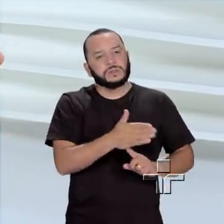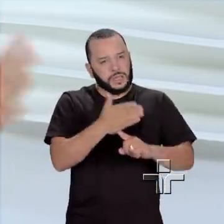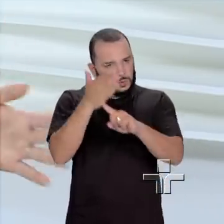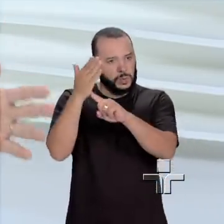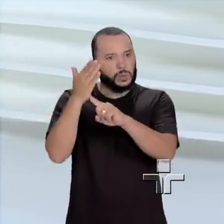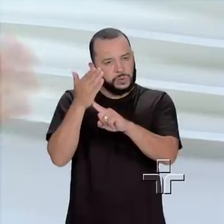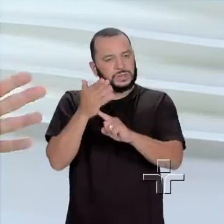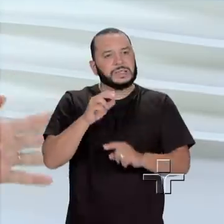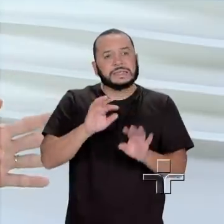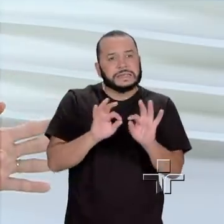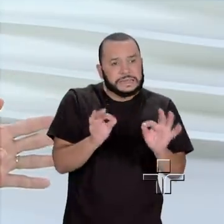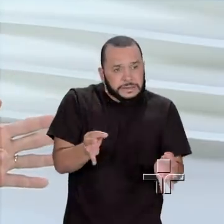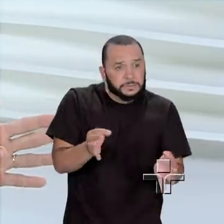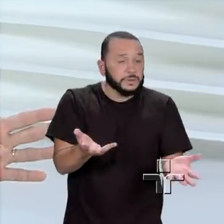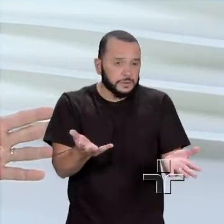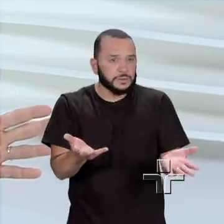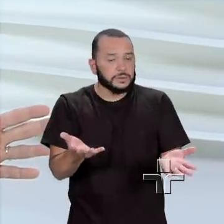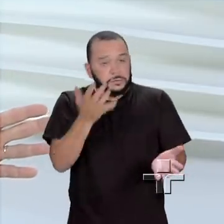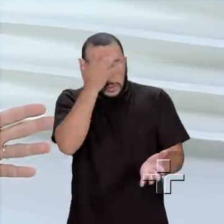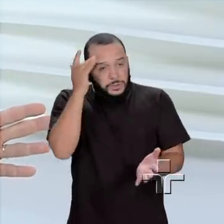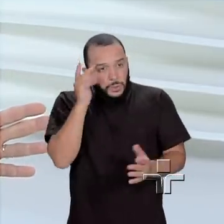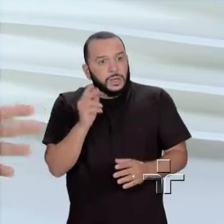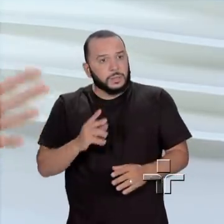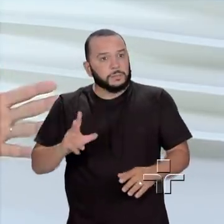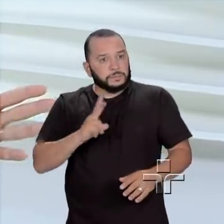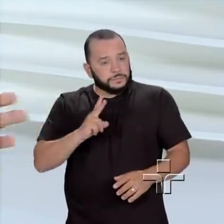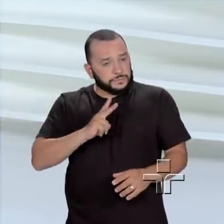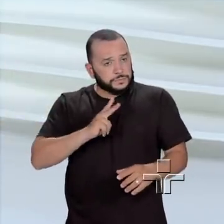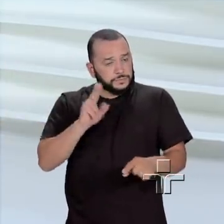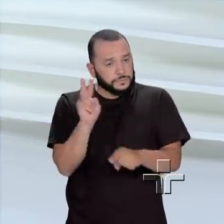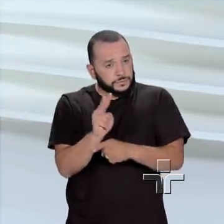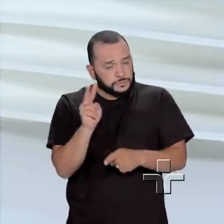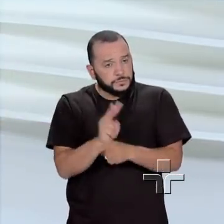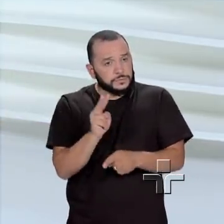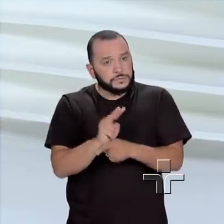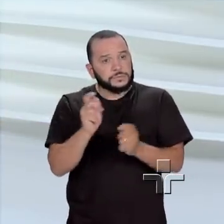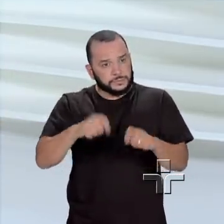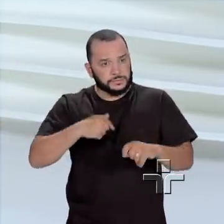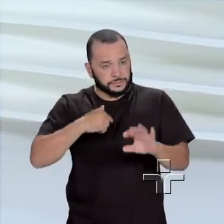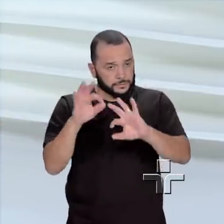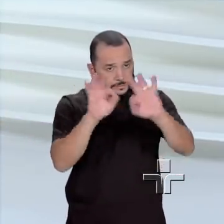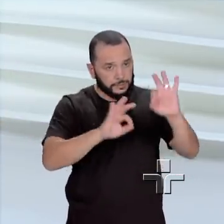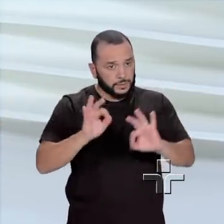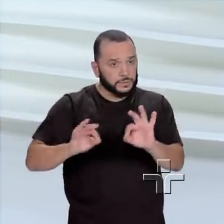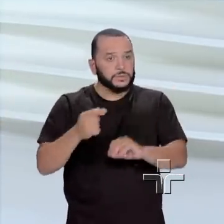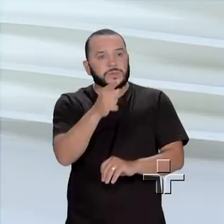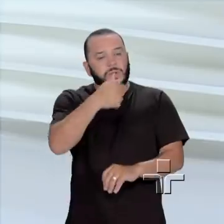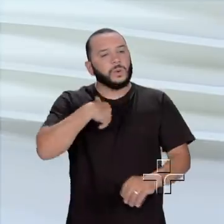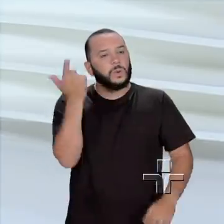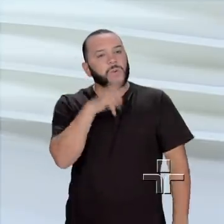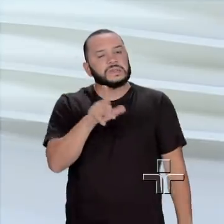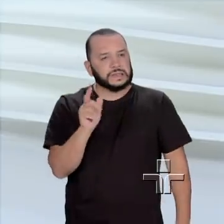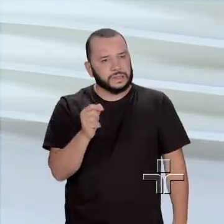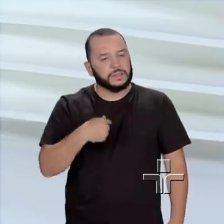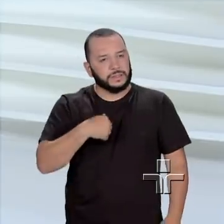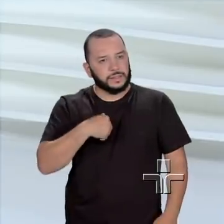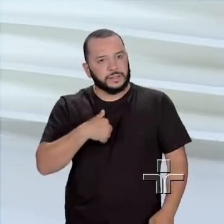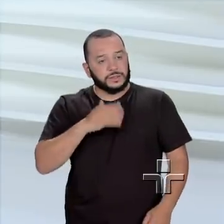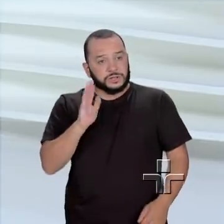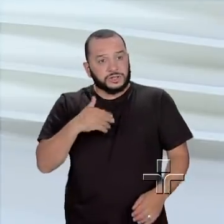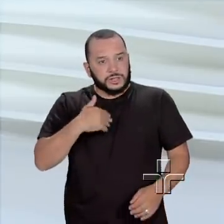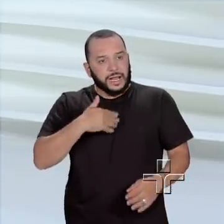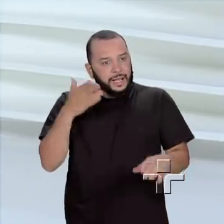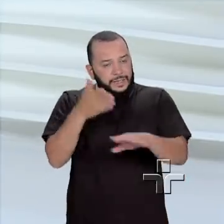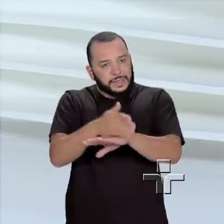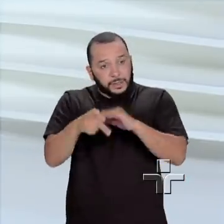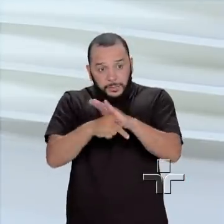tecnologicamente simples, para quem entende como elas funcionam e como elas podem ser configuradas, de você navegar de forma quase anônima. Quando eu digo